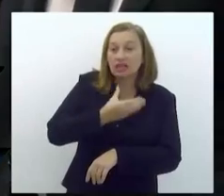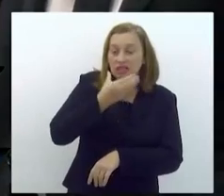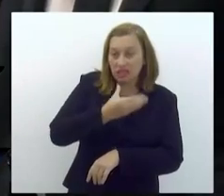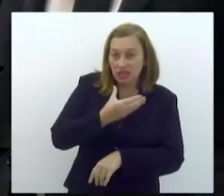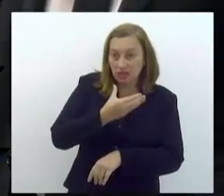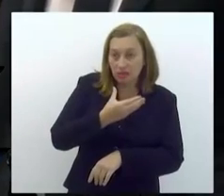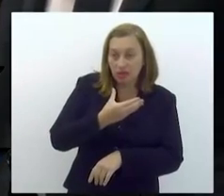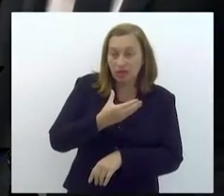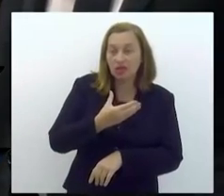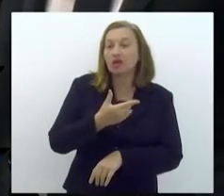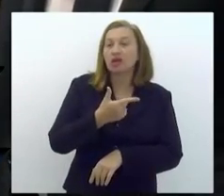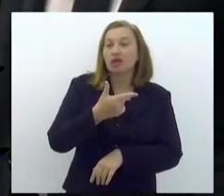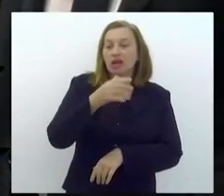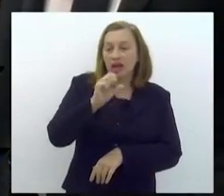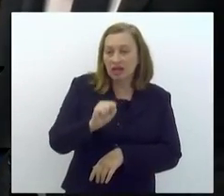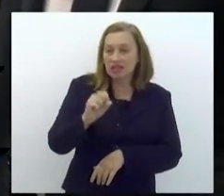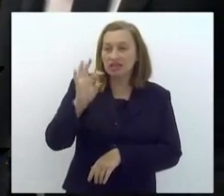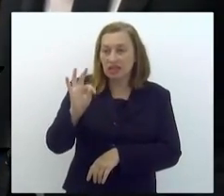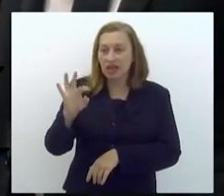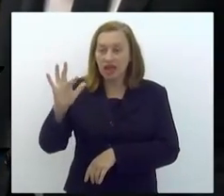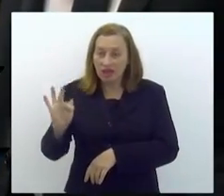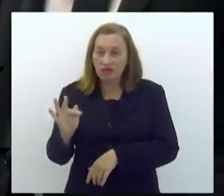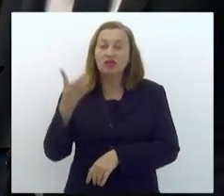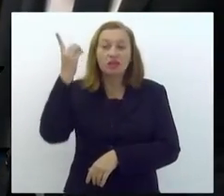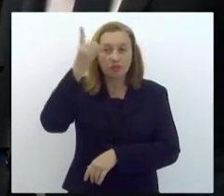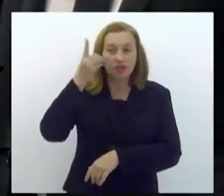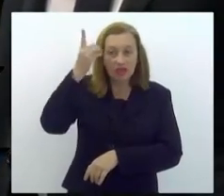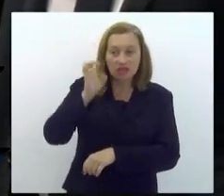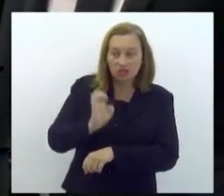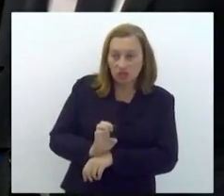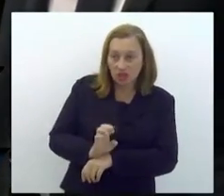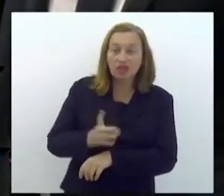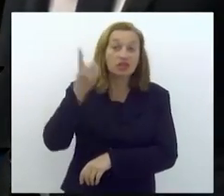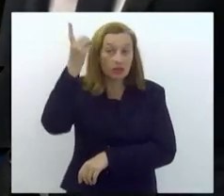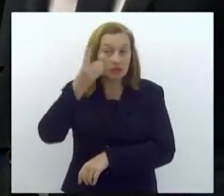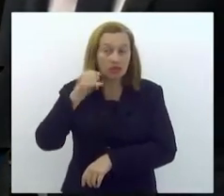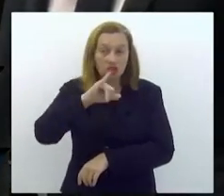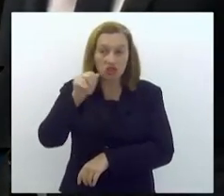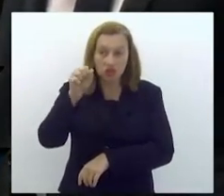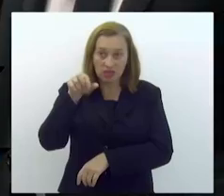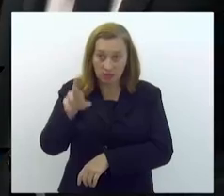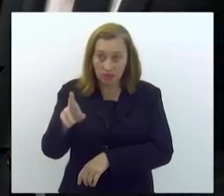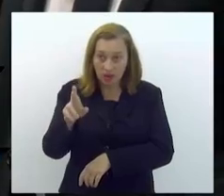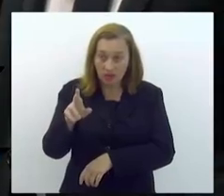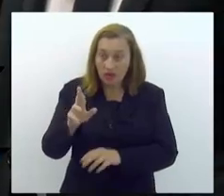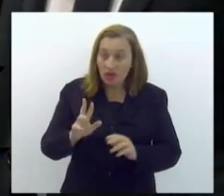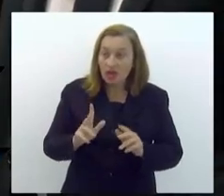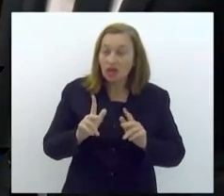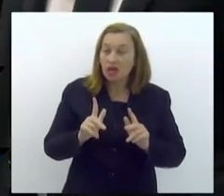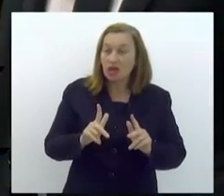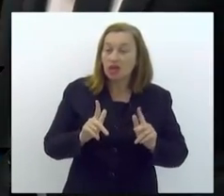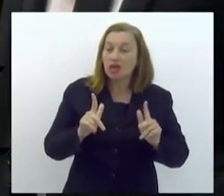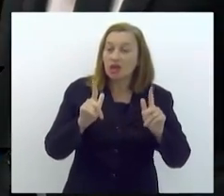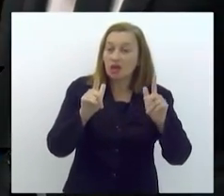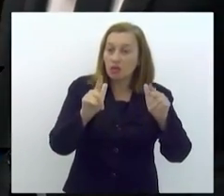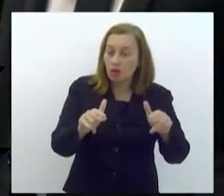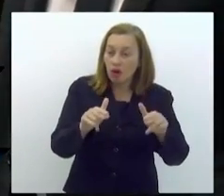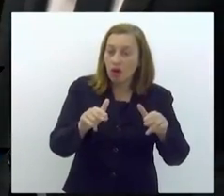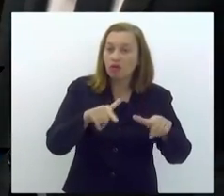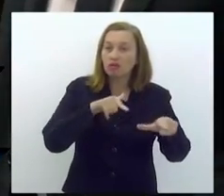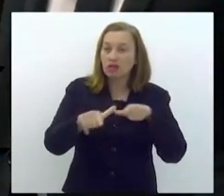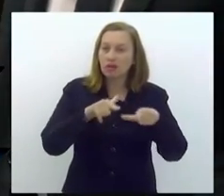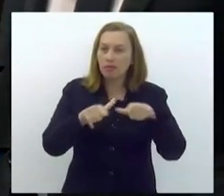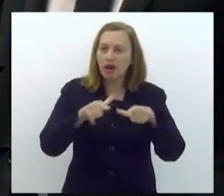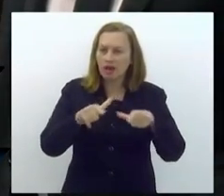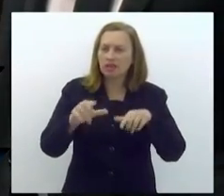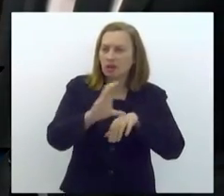STF decidiu que os deputados estaduais Deputado Professor Josemar tem as mesmas prerrogativas constitucionais da Constituição Federal